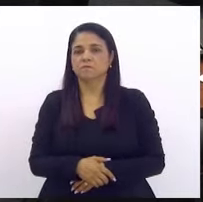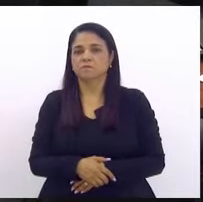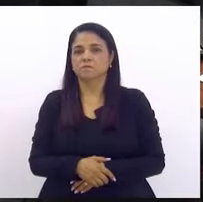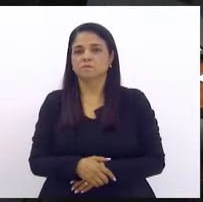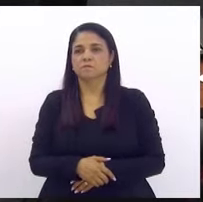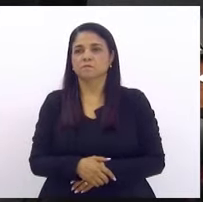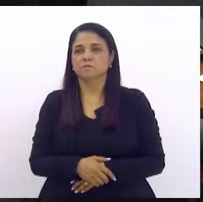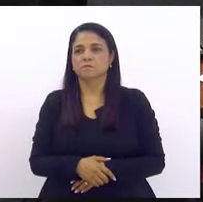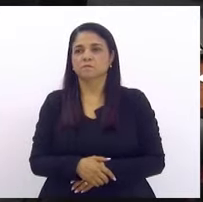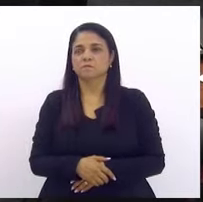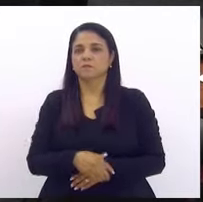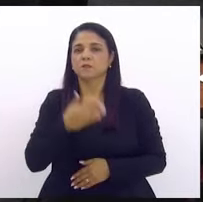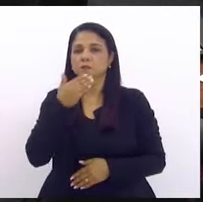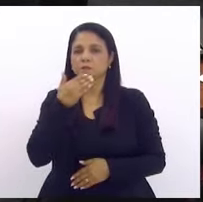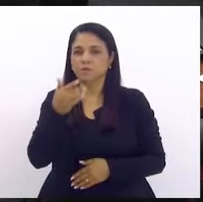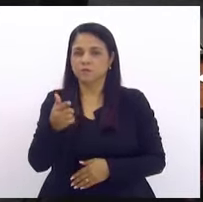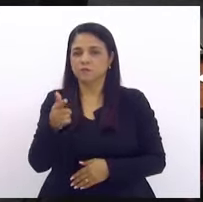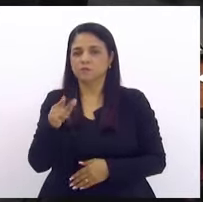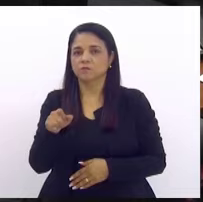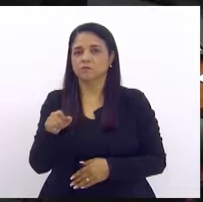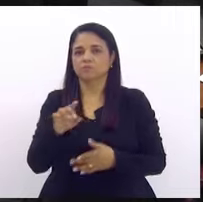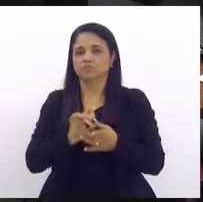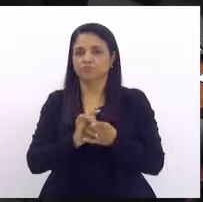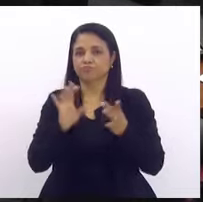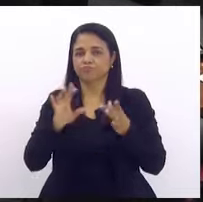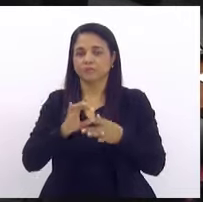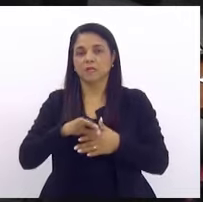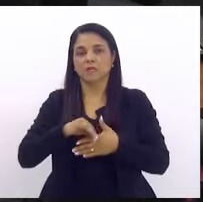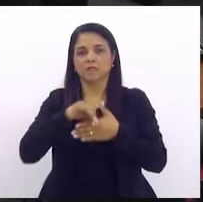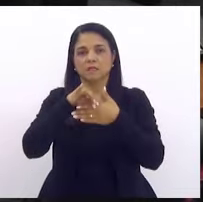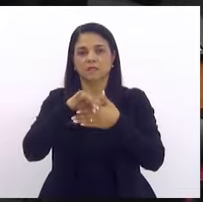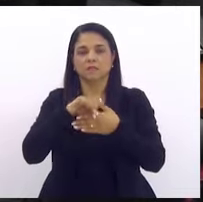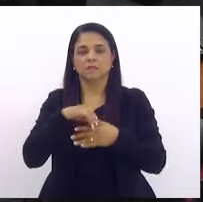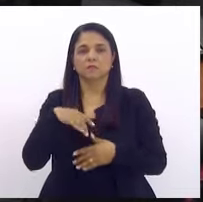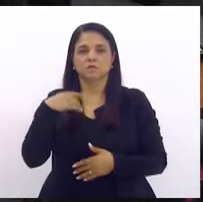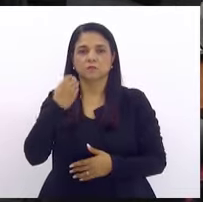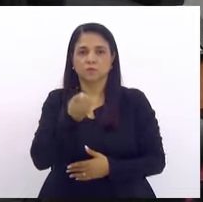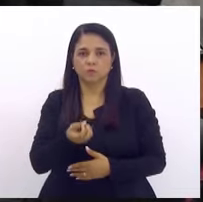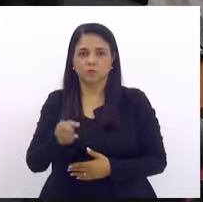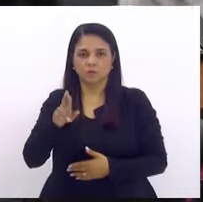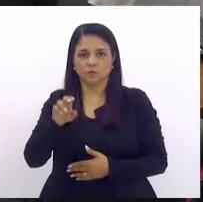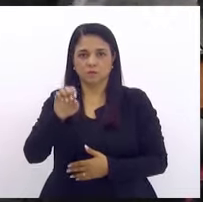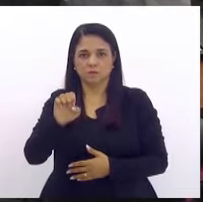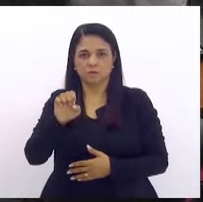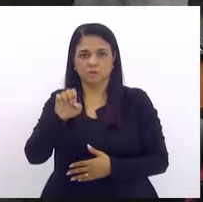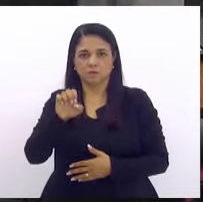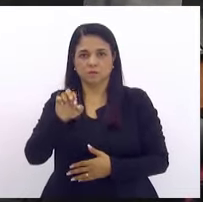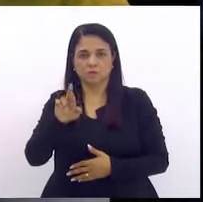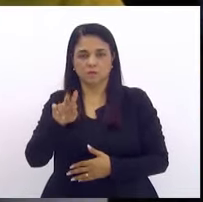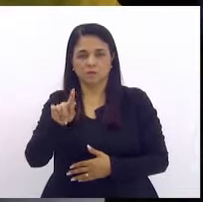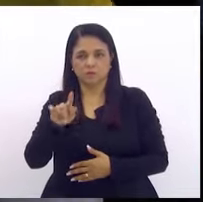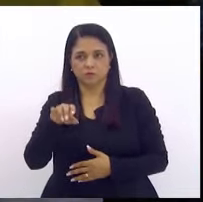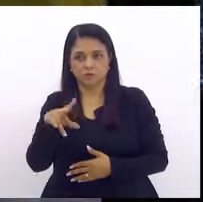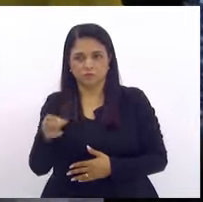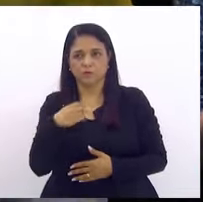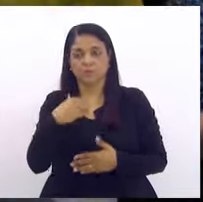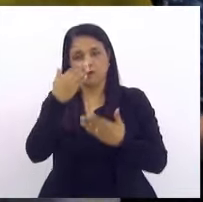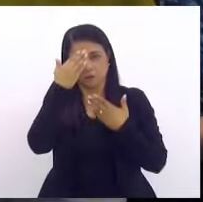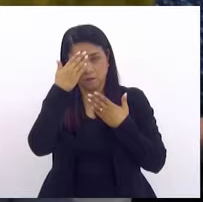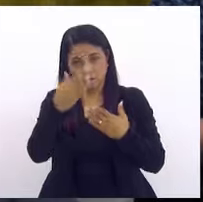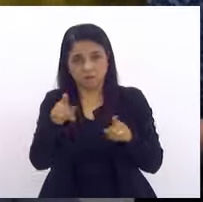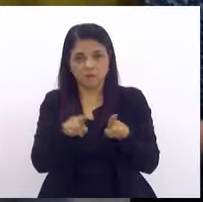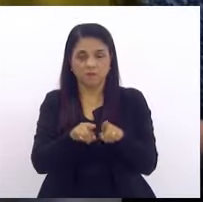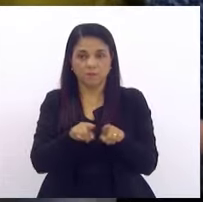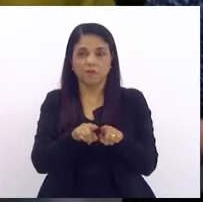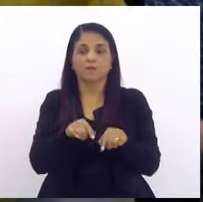Presidência defere o pedido de Vossa Excelência, nosso líder, doutor Serginho. Deputado Serafini. Senhor presidente, só agradecer ao